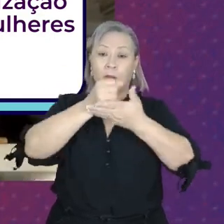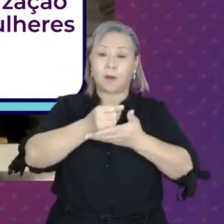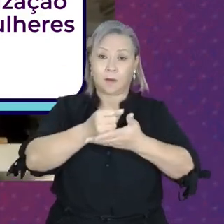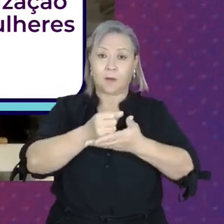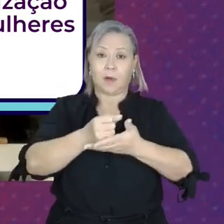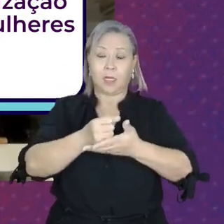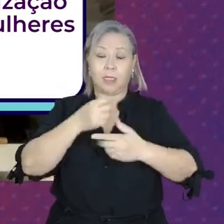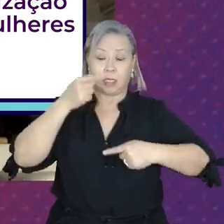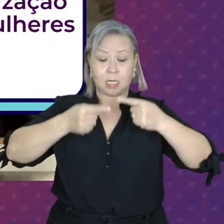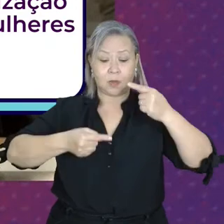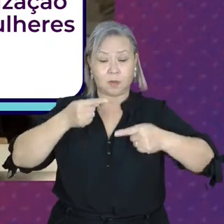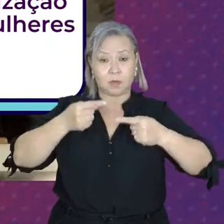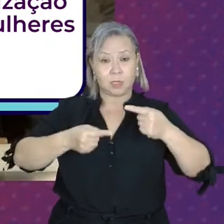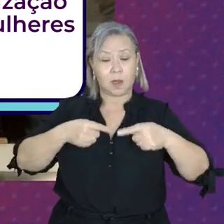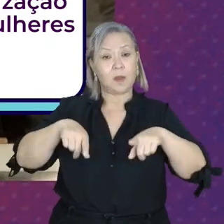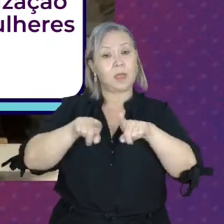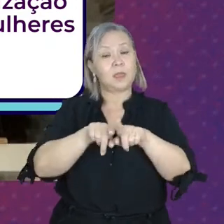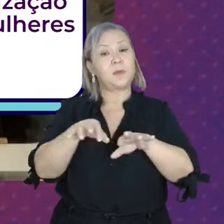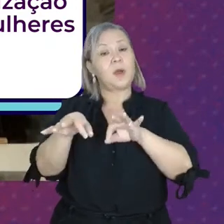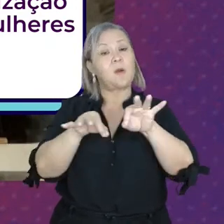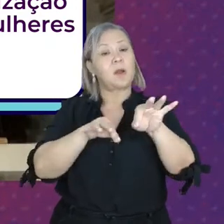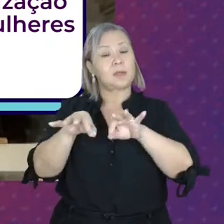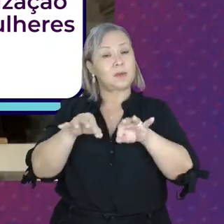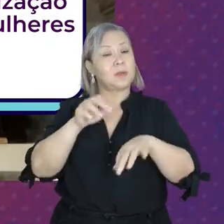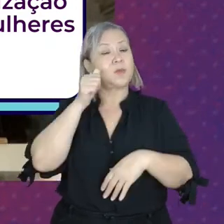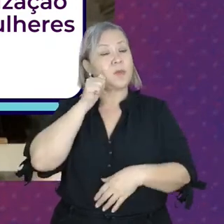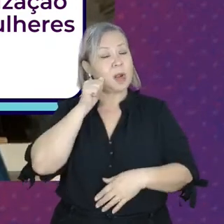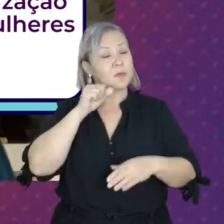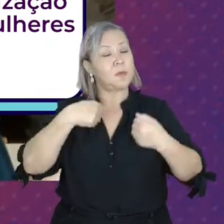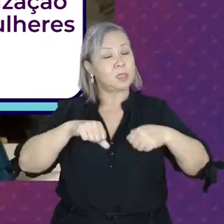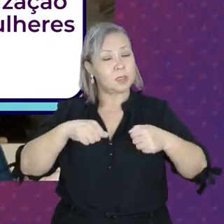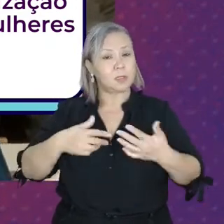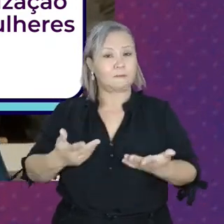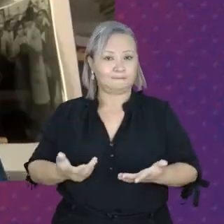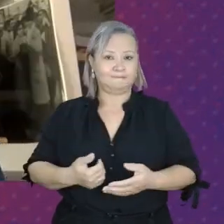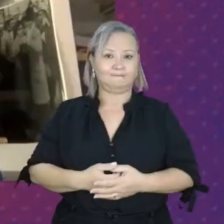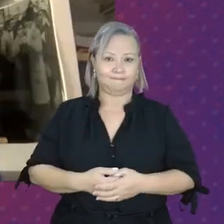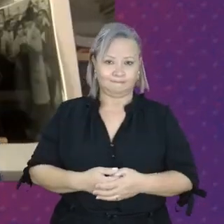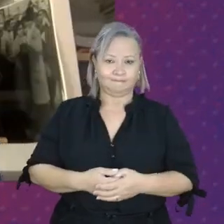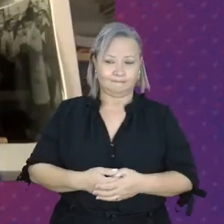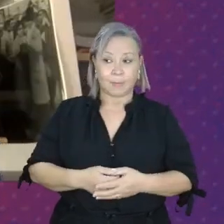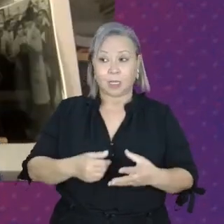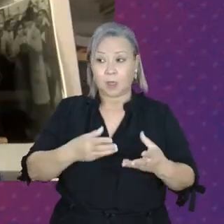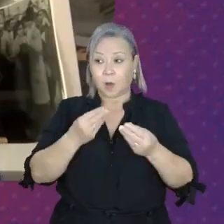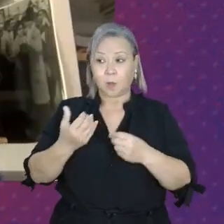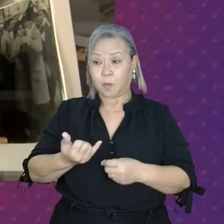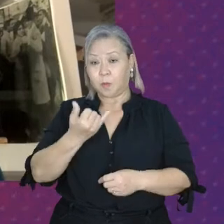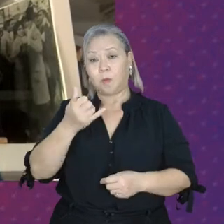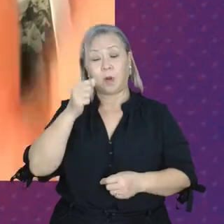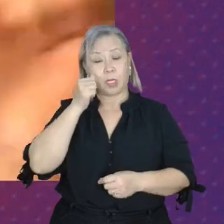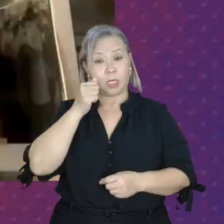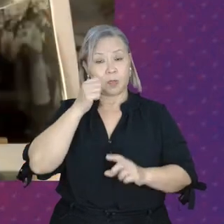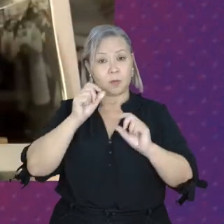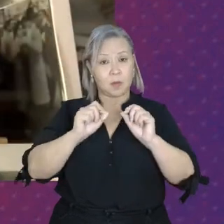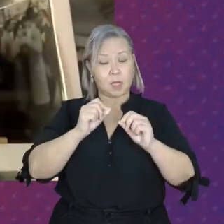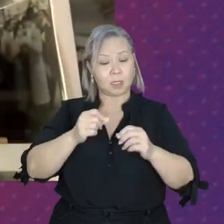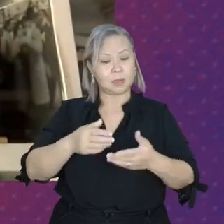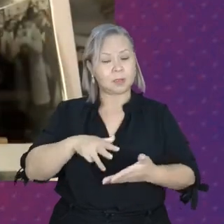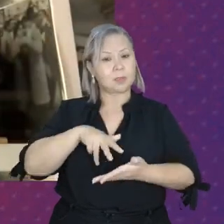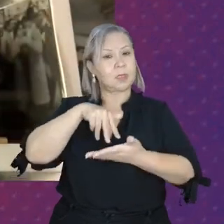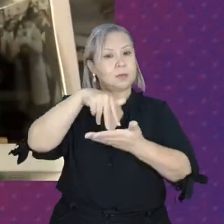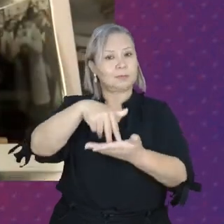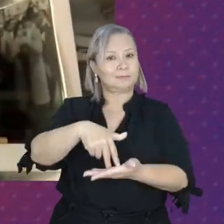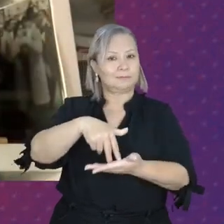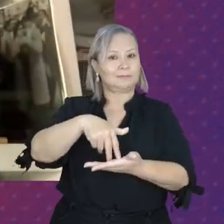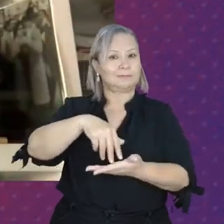que favoreça, de outro, a organização das mulheres. É muito importante que as mulheres estejam nos espaços de